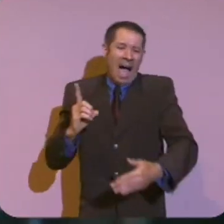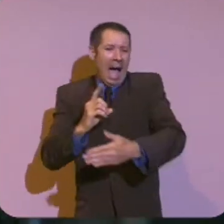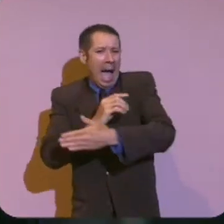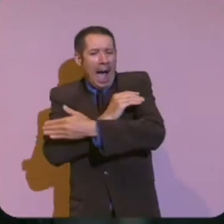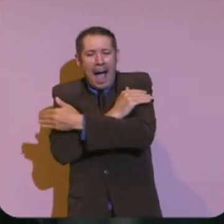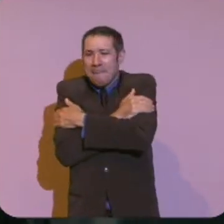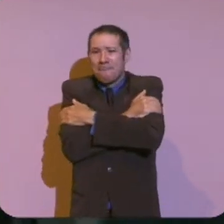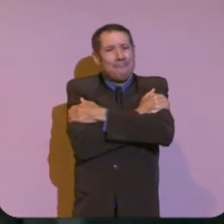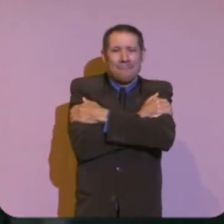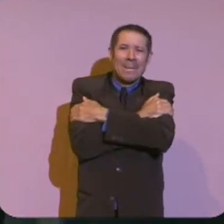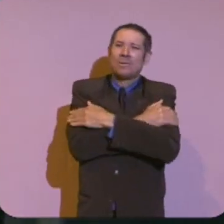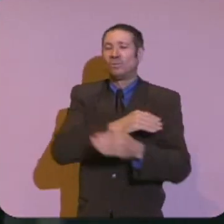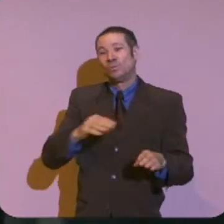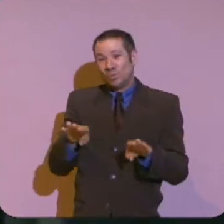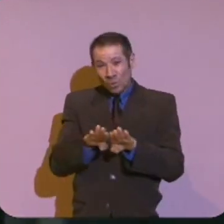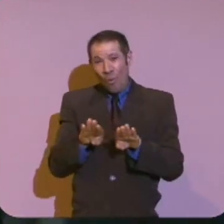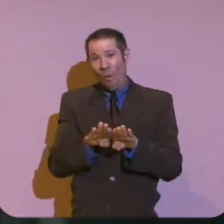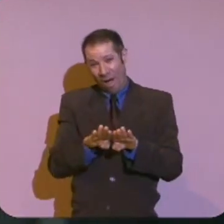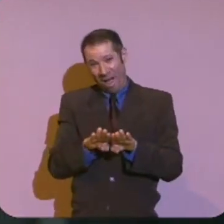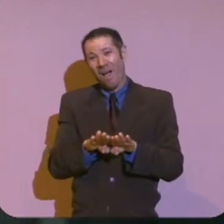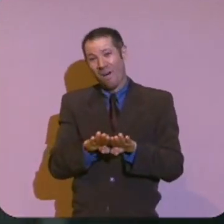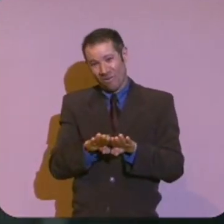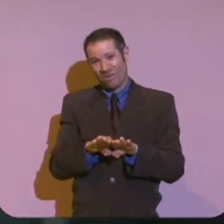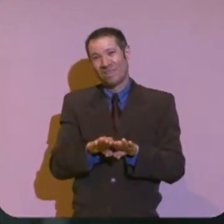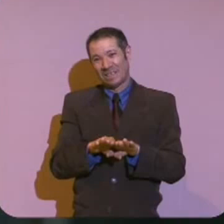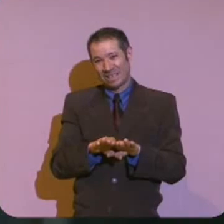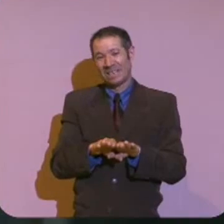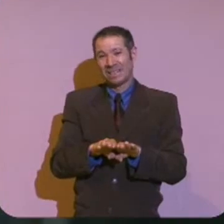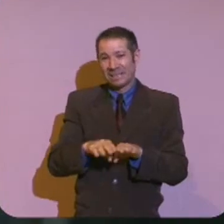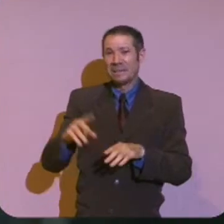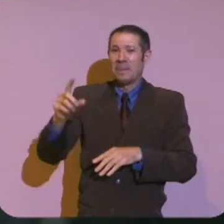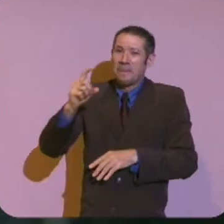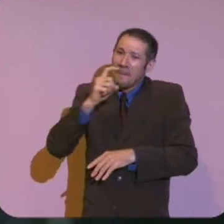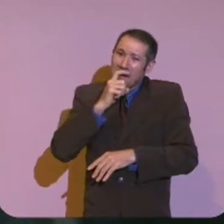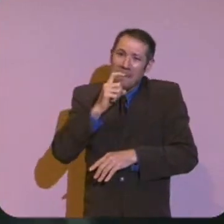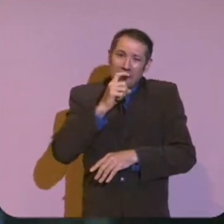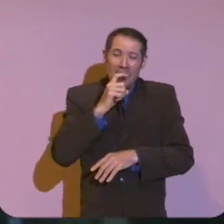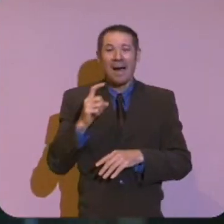estava e disse: papai,